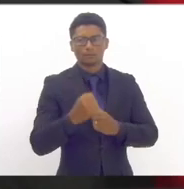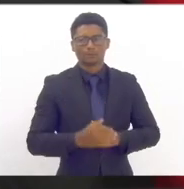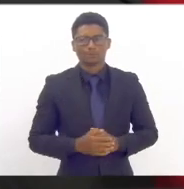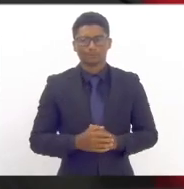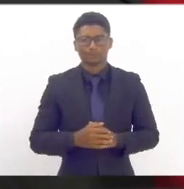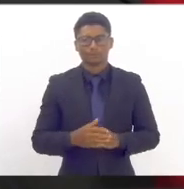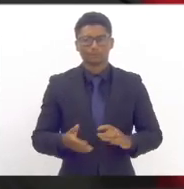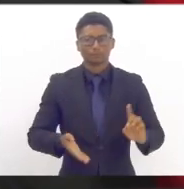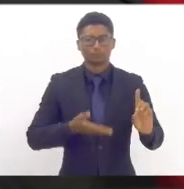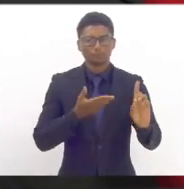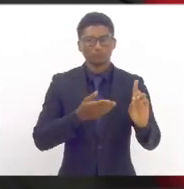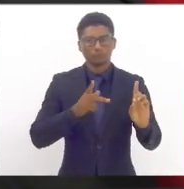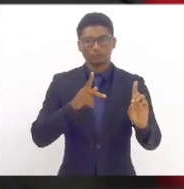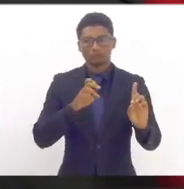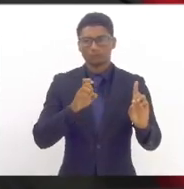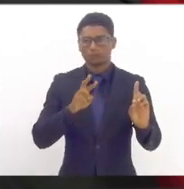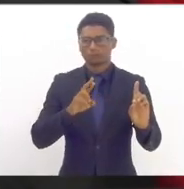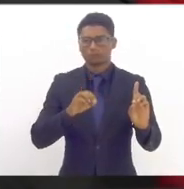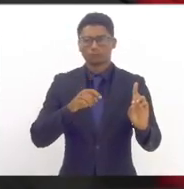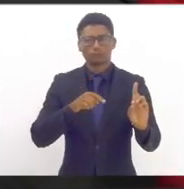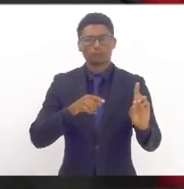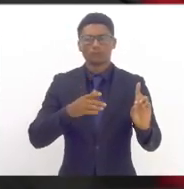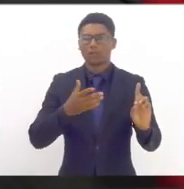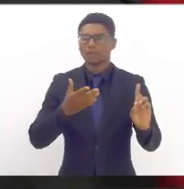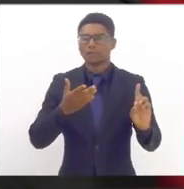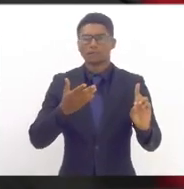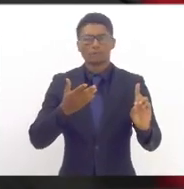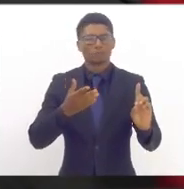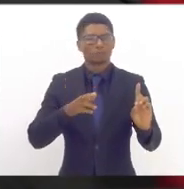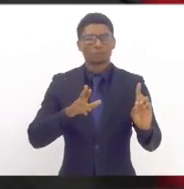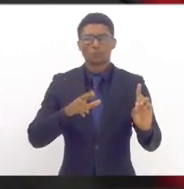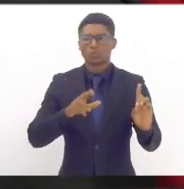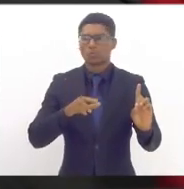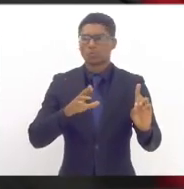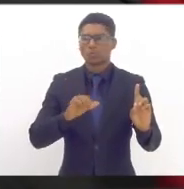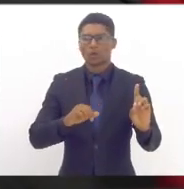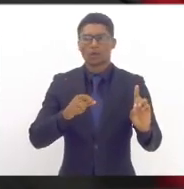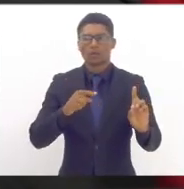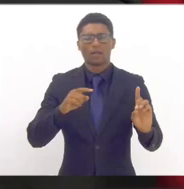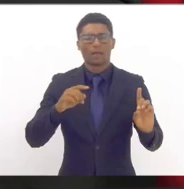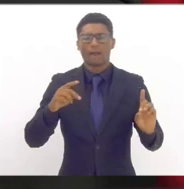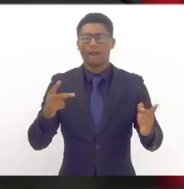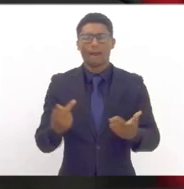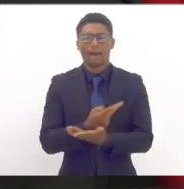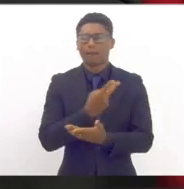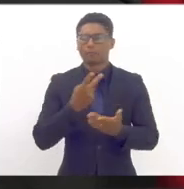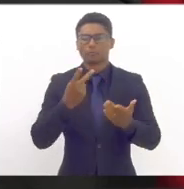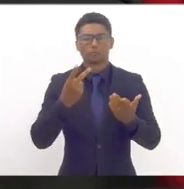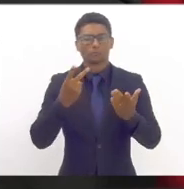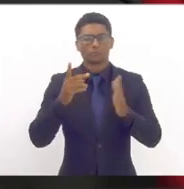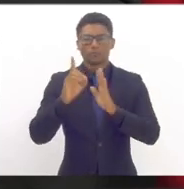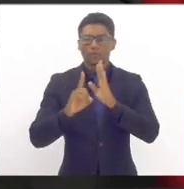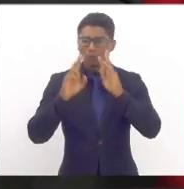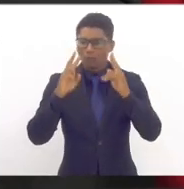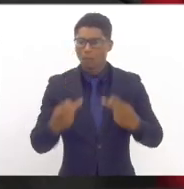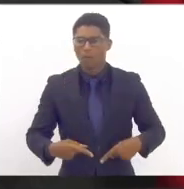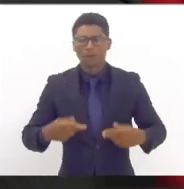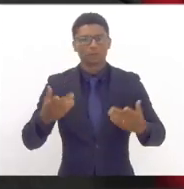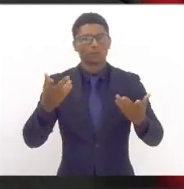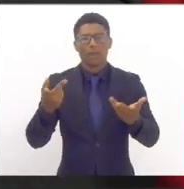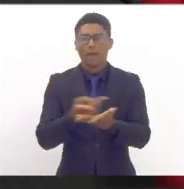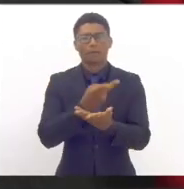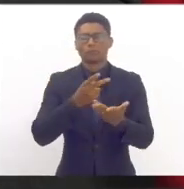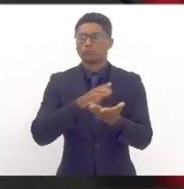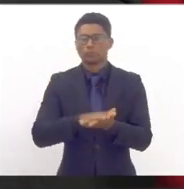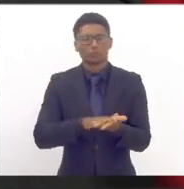Pedro Figueiredo em nenhum momento tropeçar na defesa dos direitos humanos. Então, isso me